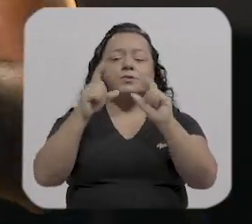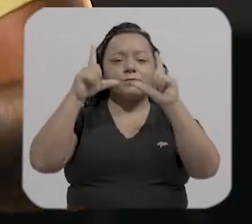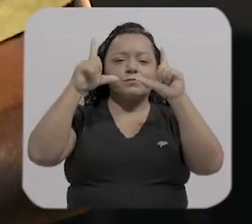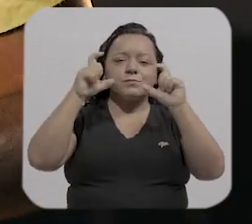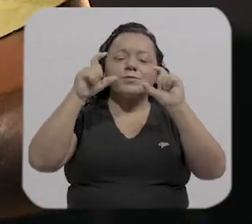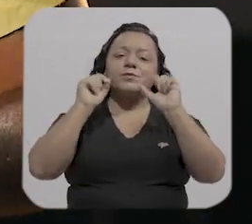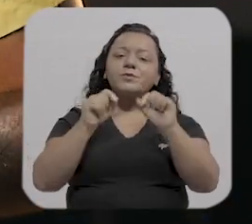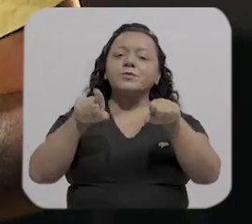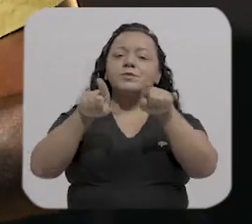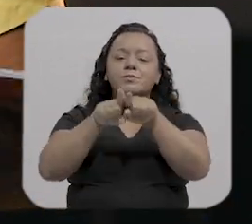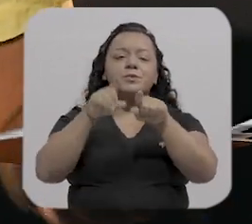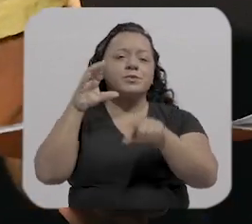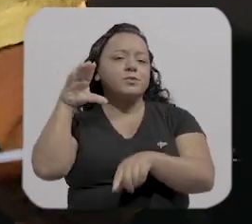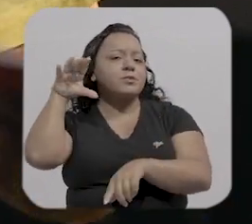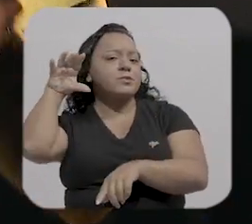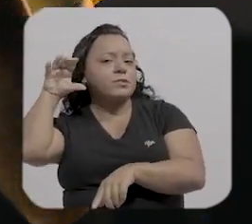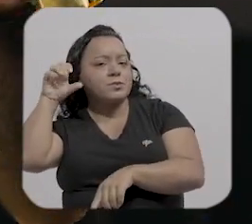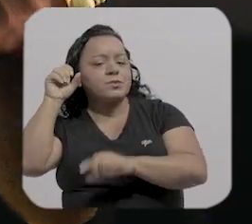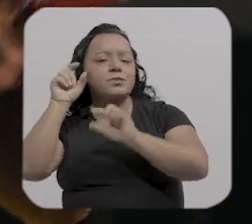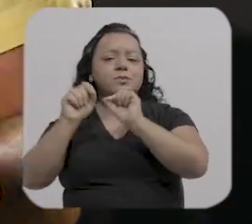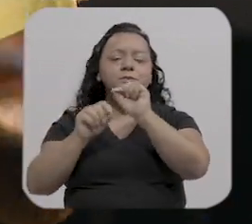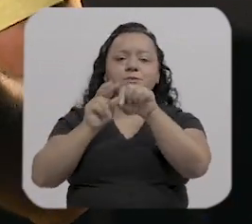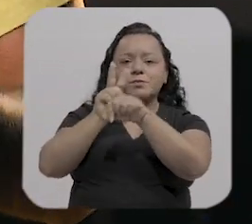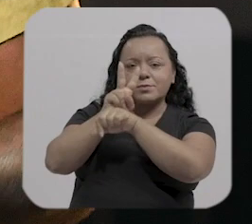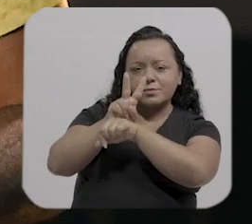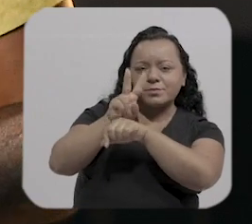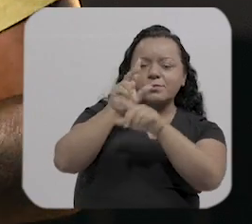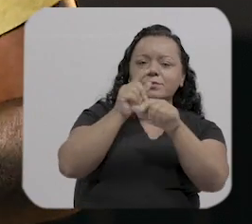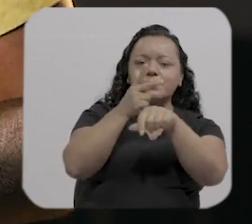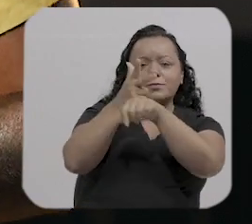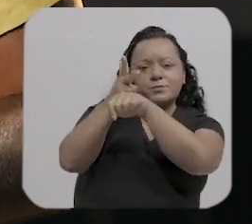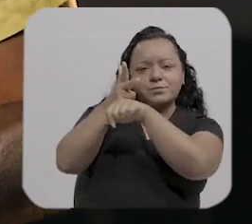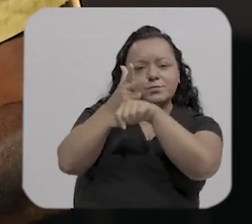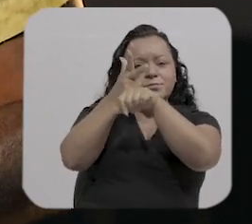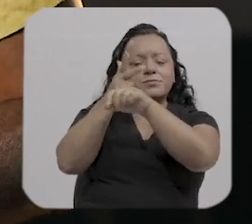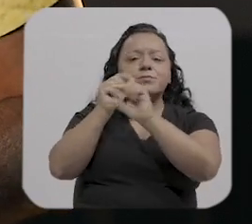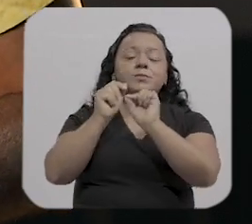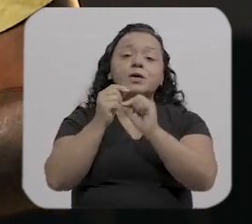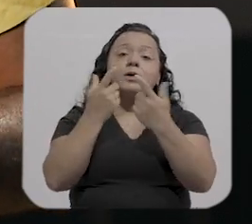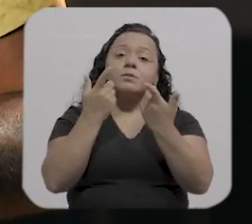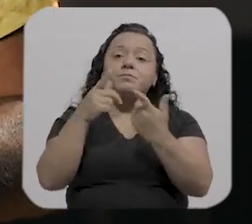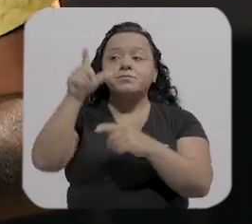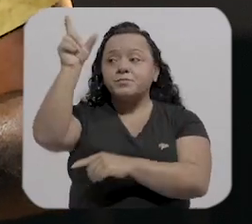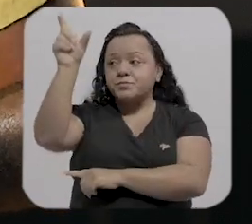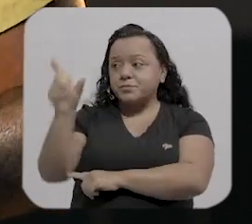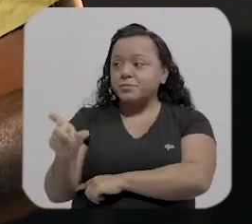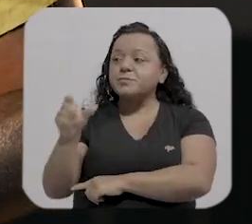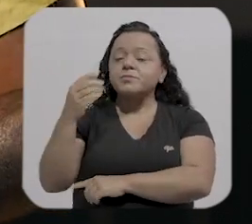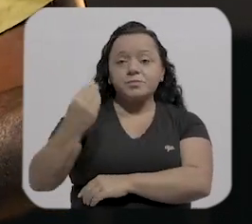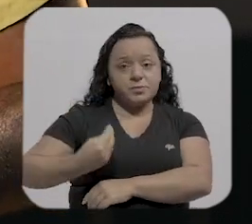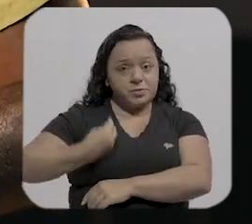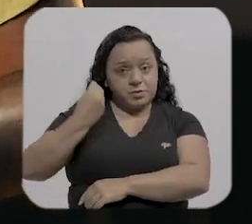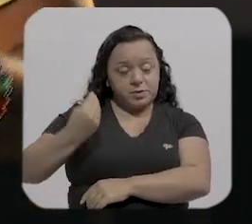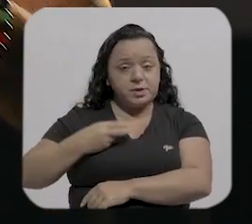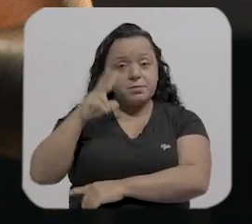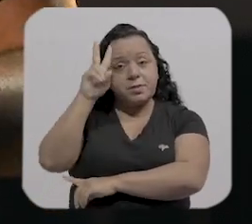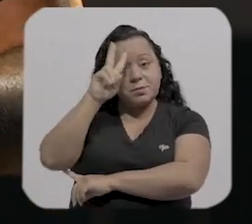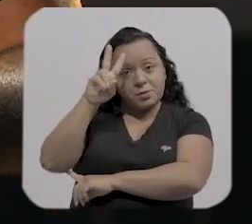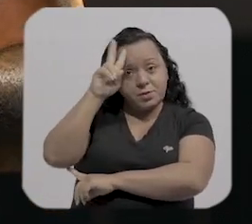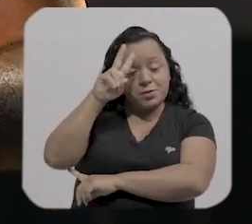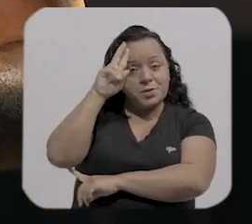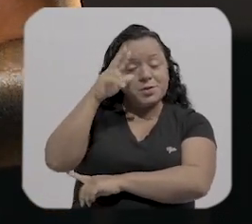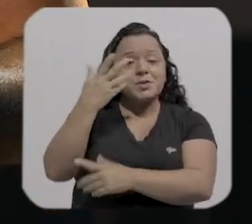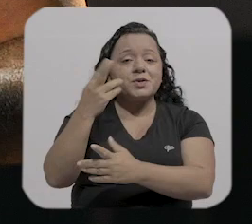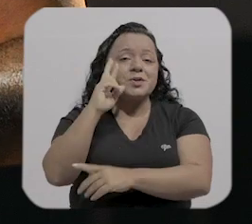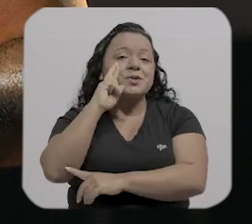do audiovisual. E é ele, um importantíssimo personagem vivo da memória rondoniense, que